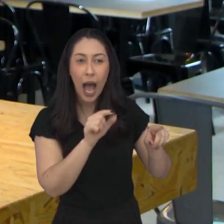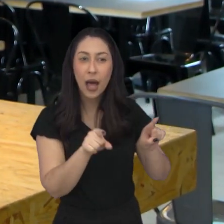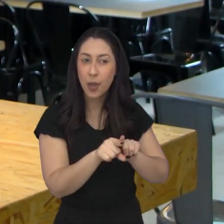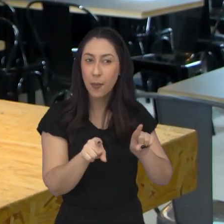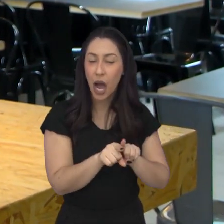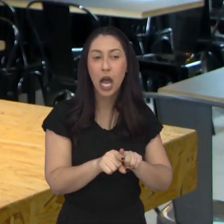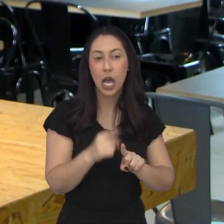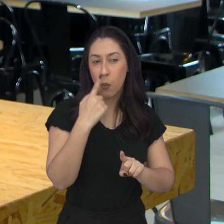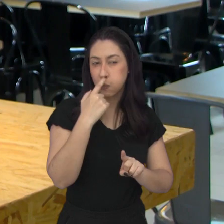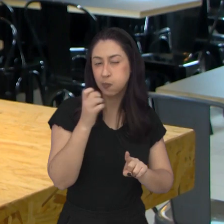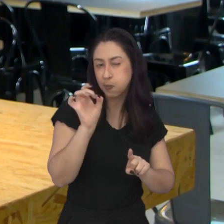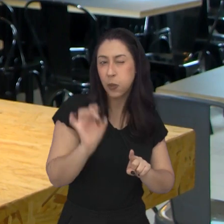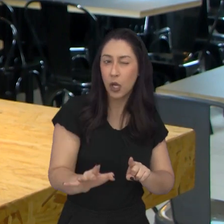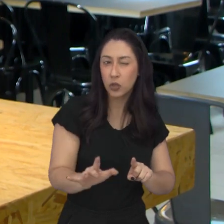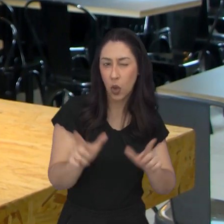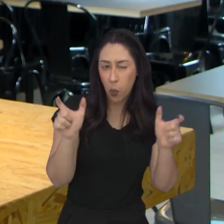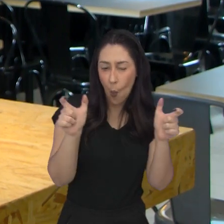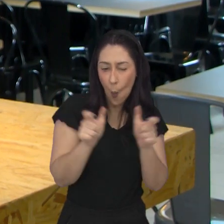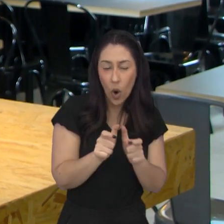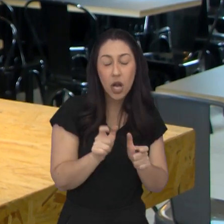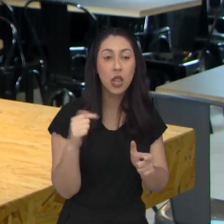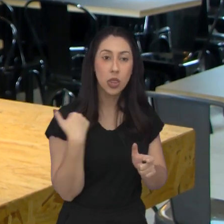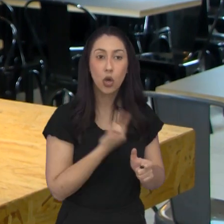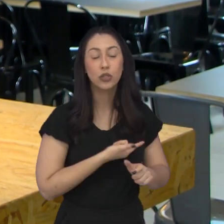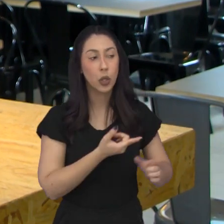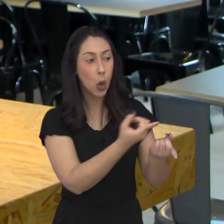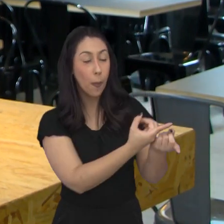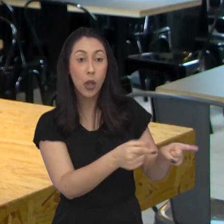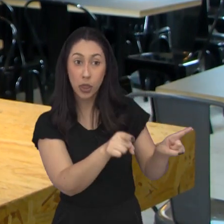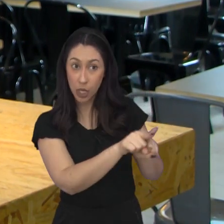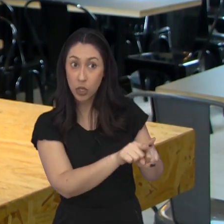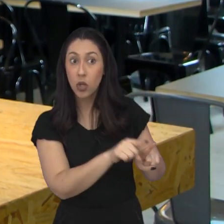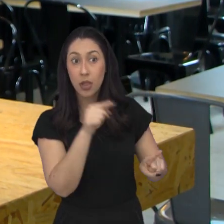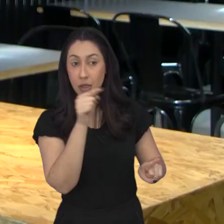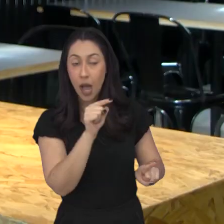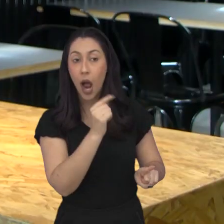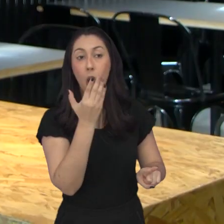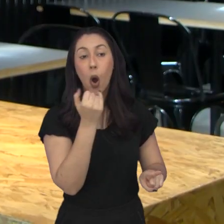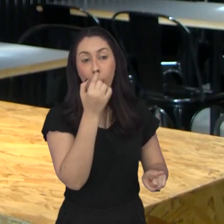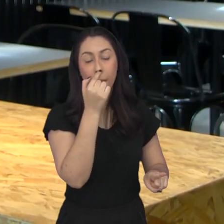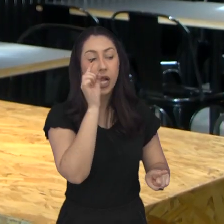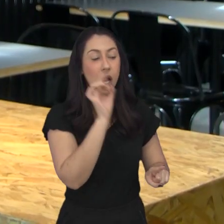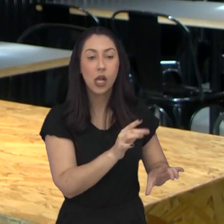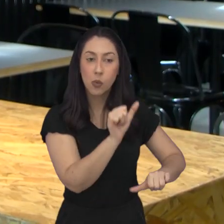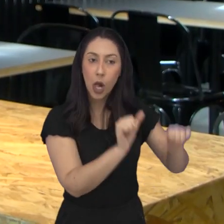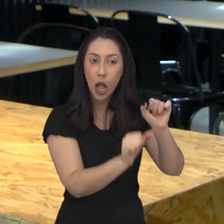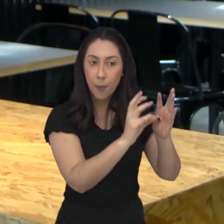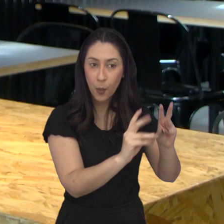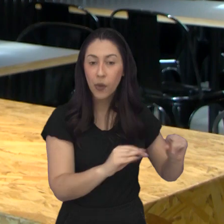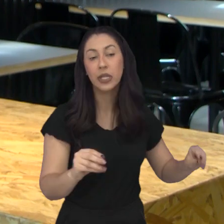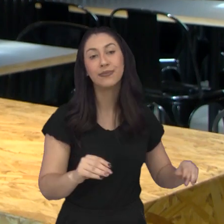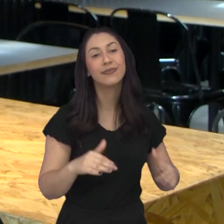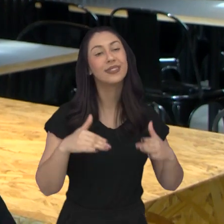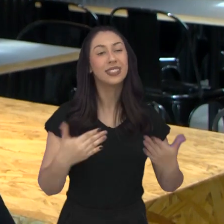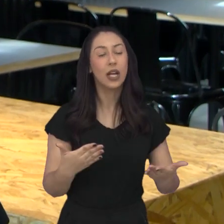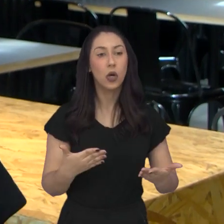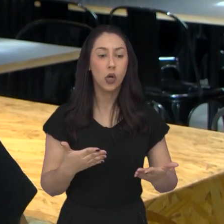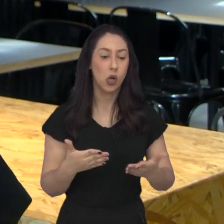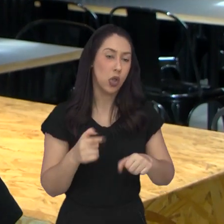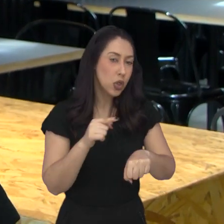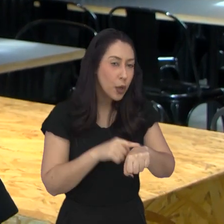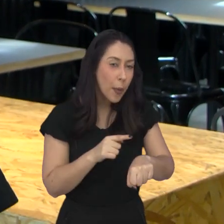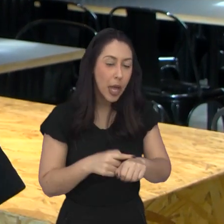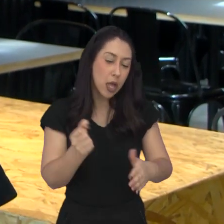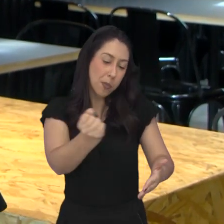gente trabalha com parceiros que realizam a compostagem e a gente faz toda a separação interna aqui. Na hora da produção, enquanto as cascas